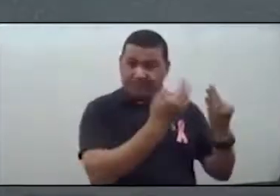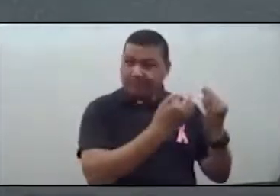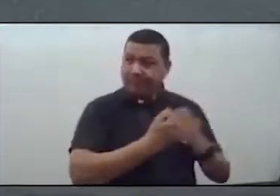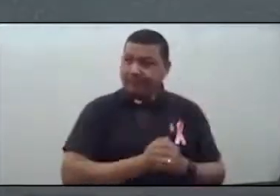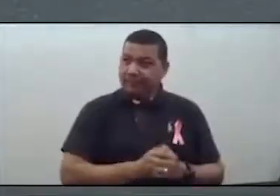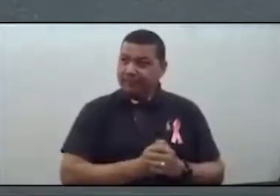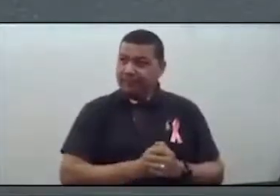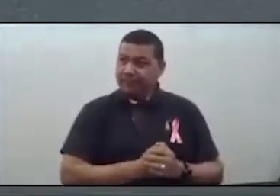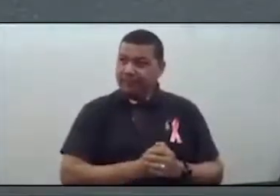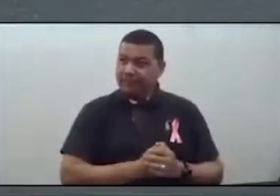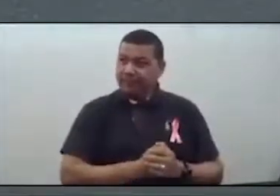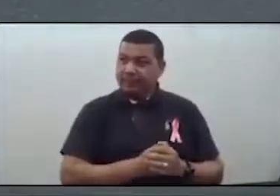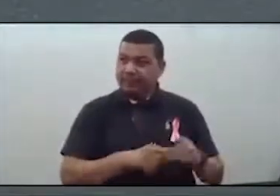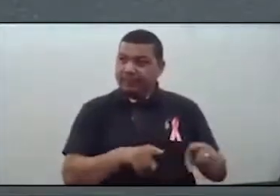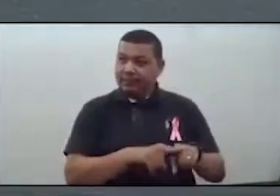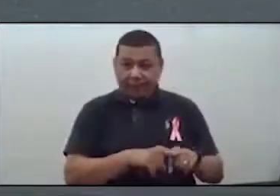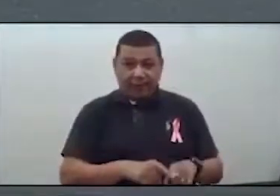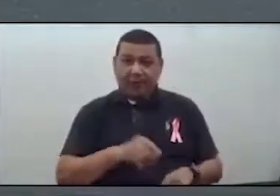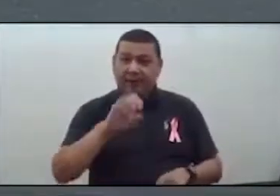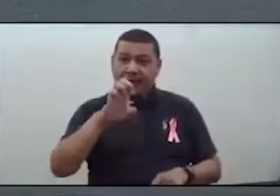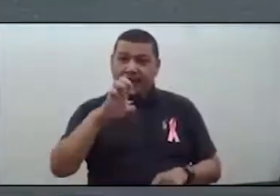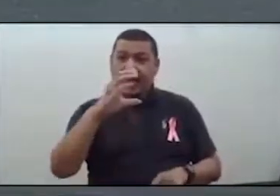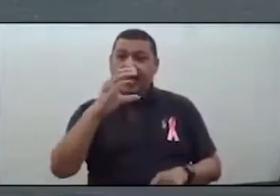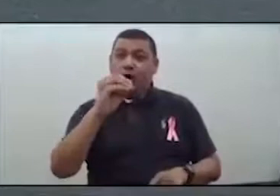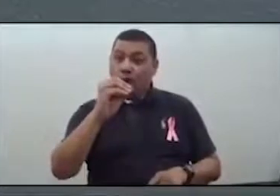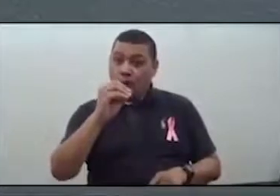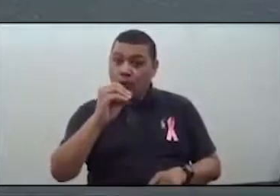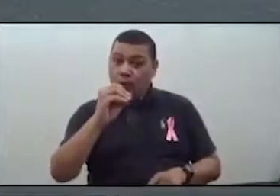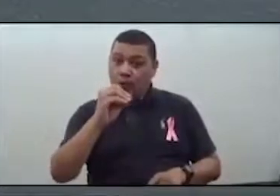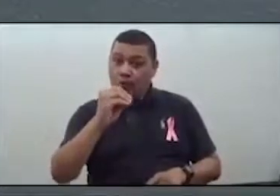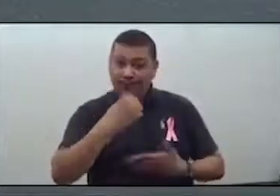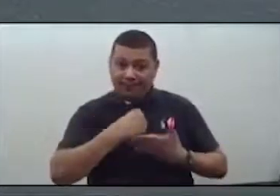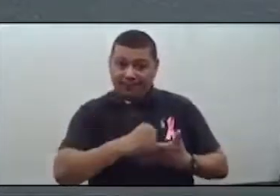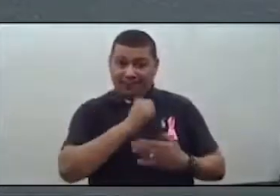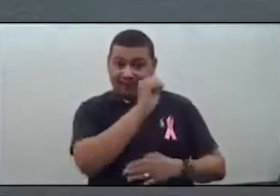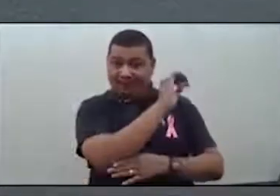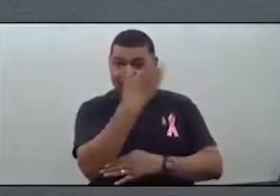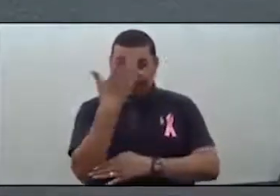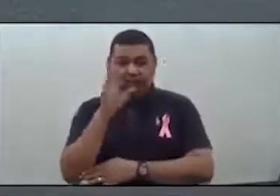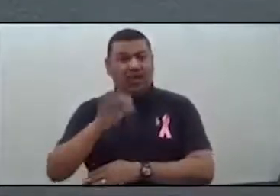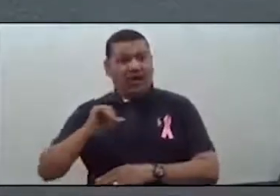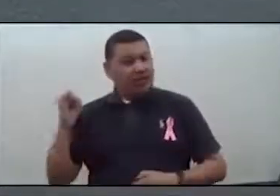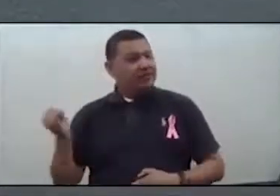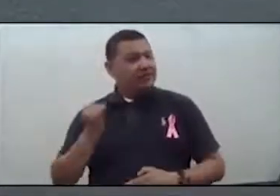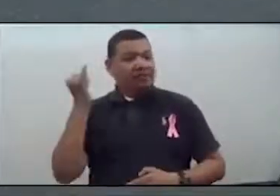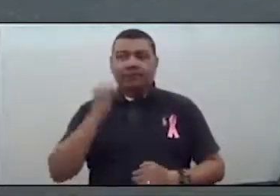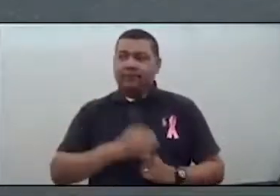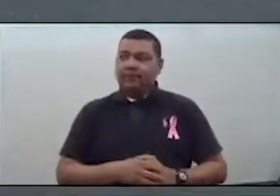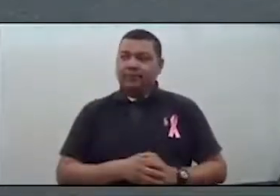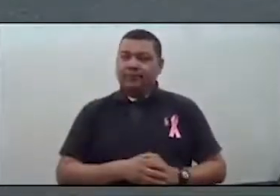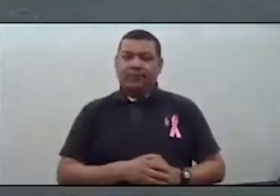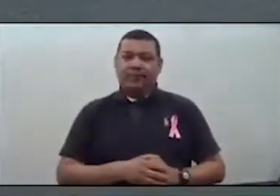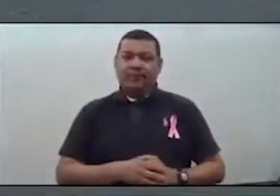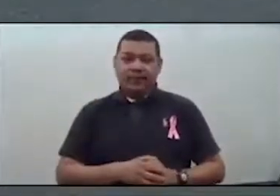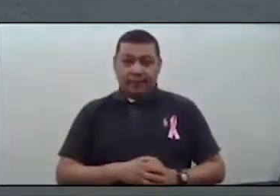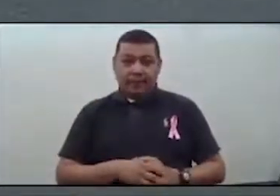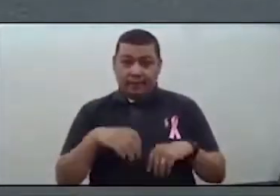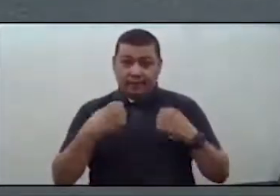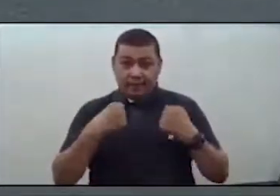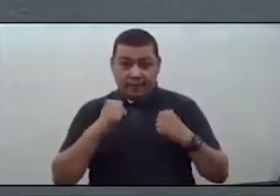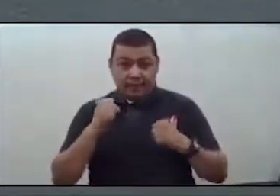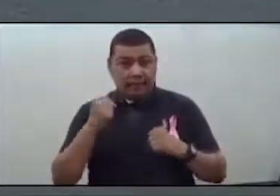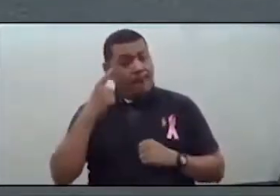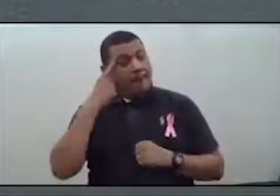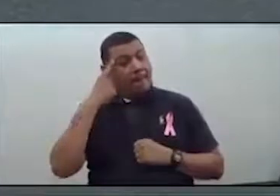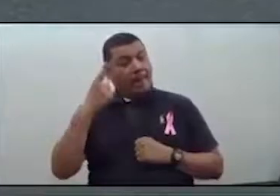e da ecologia também, que isso é muito importante. Não podemos fazer agricultura sem pensar no meio ambiente, sem